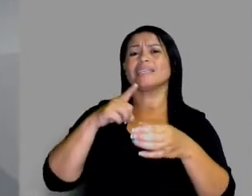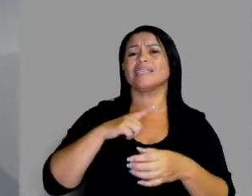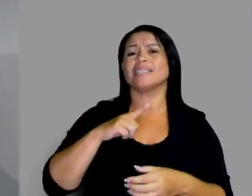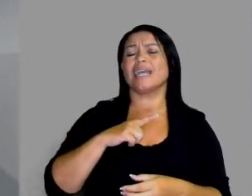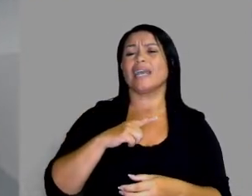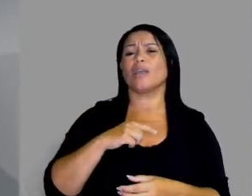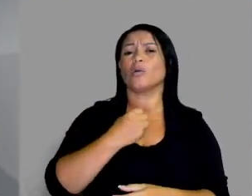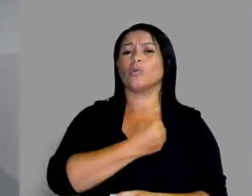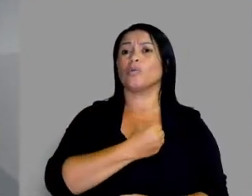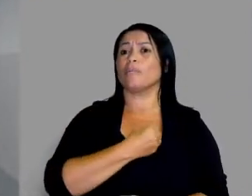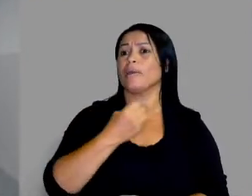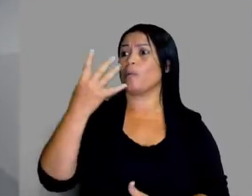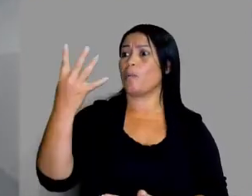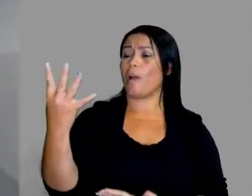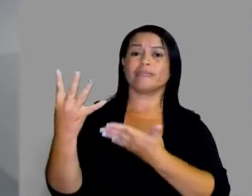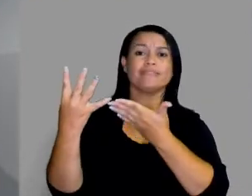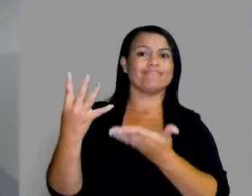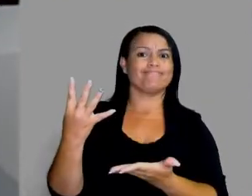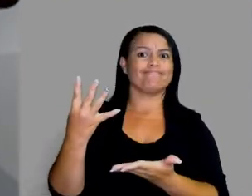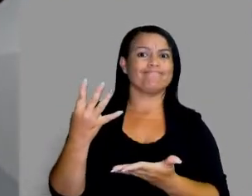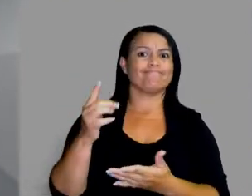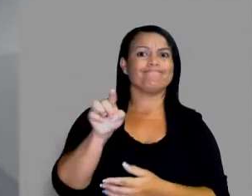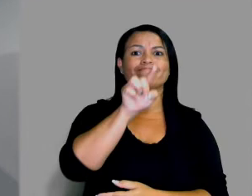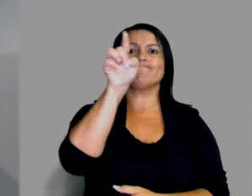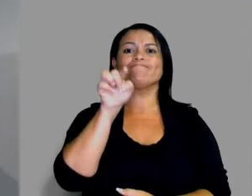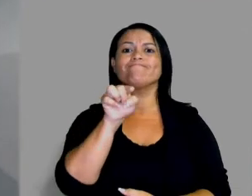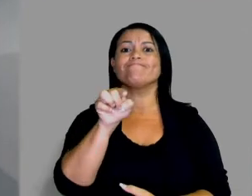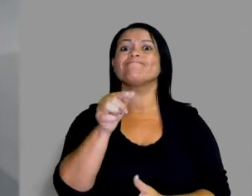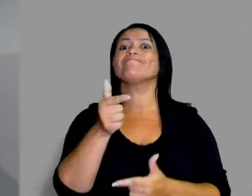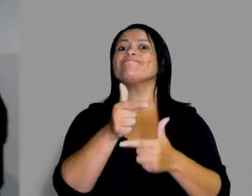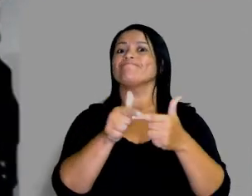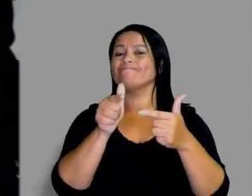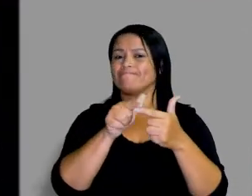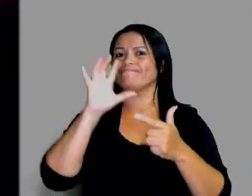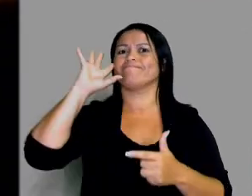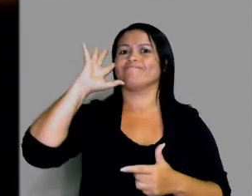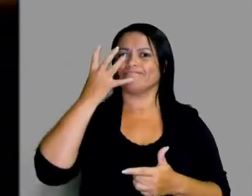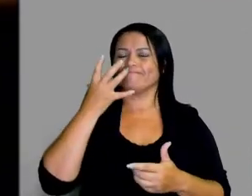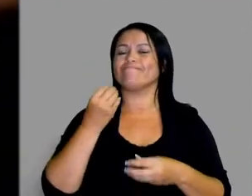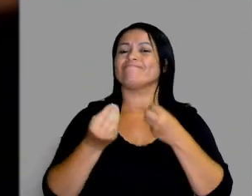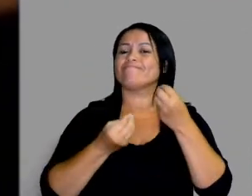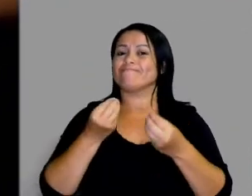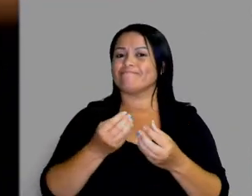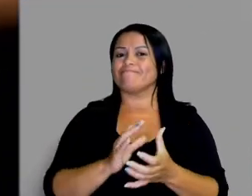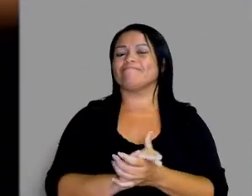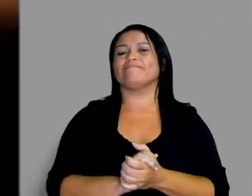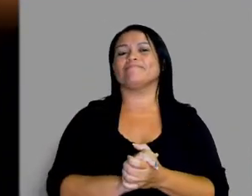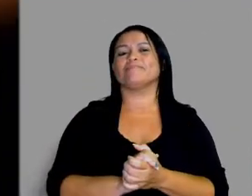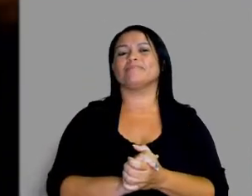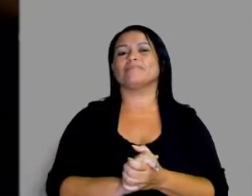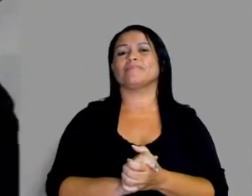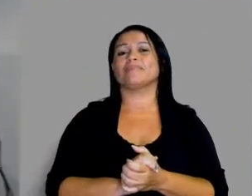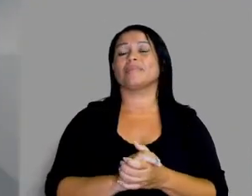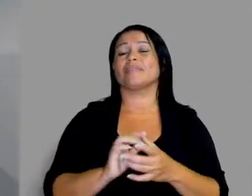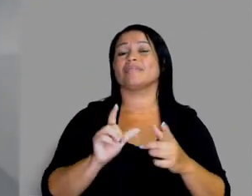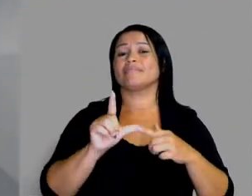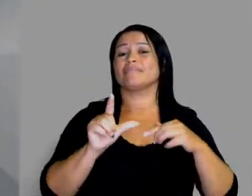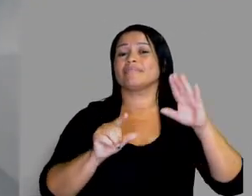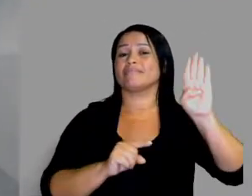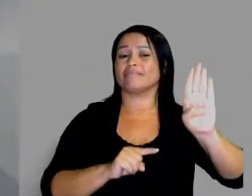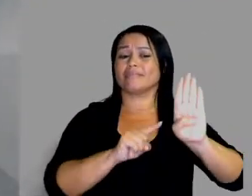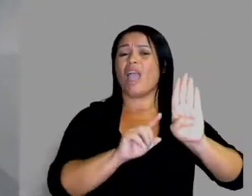ao algarismo 4? E agora, interrogação, ó, problema para a gente resolver. Na letra